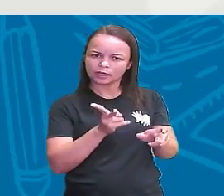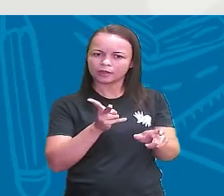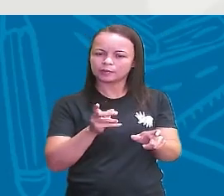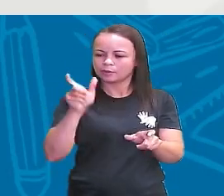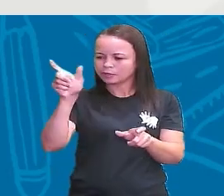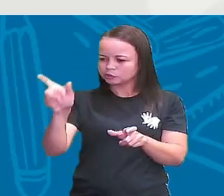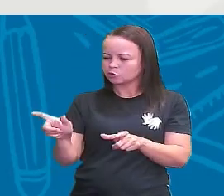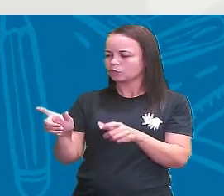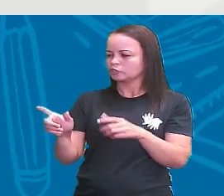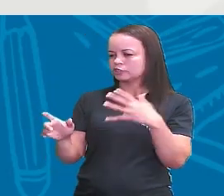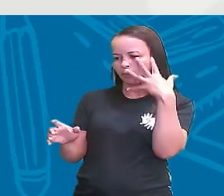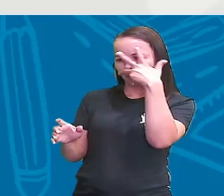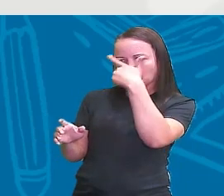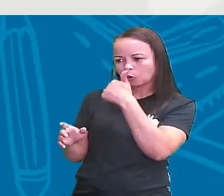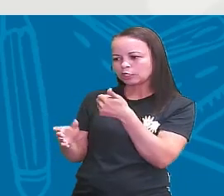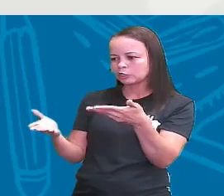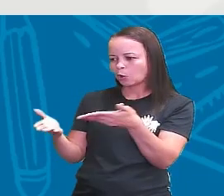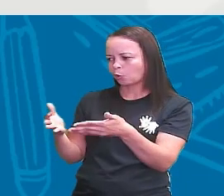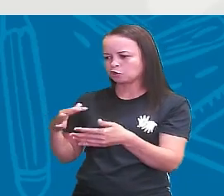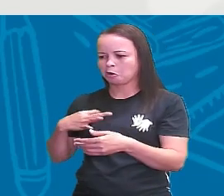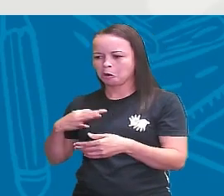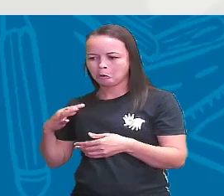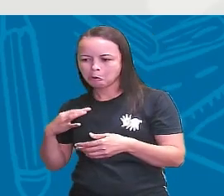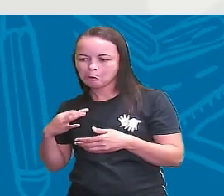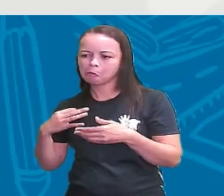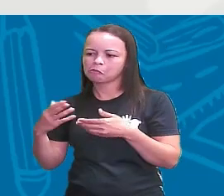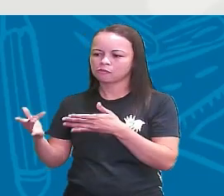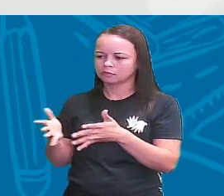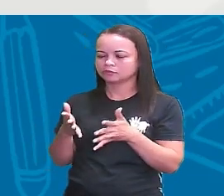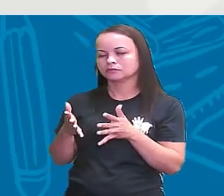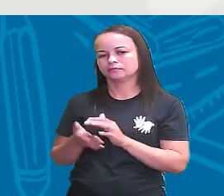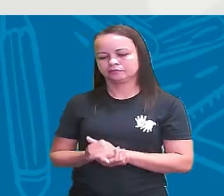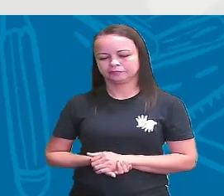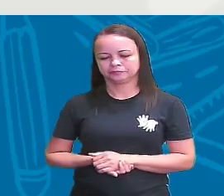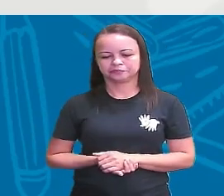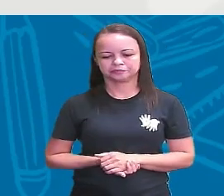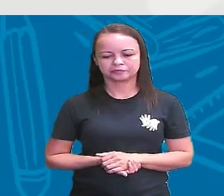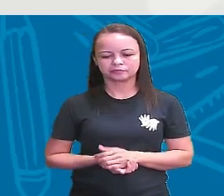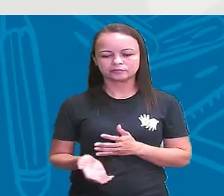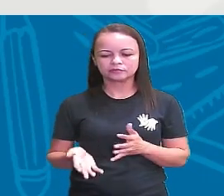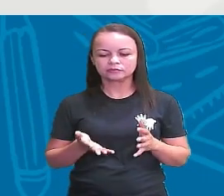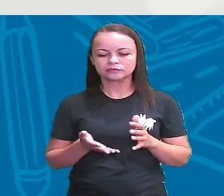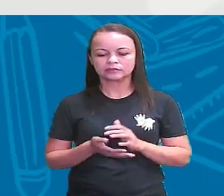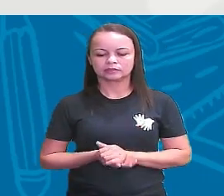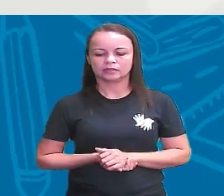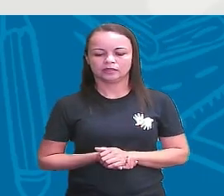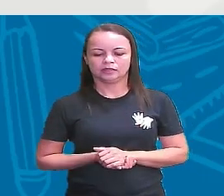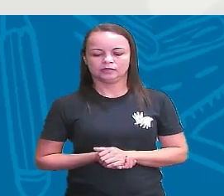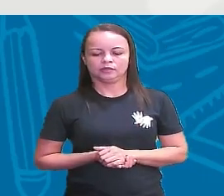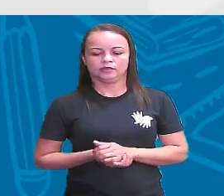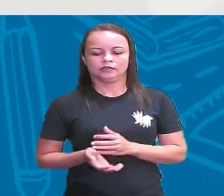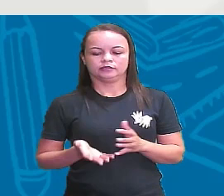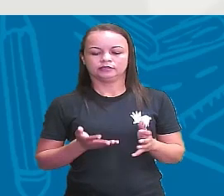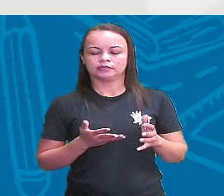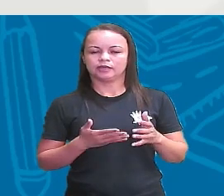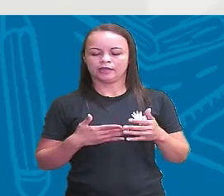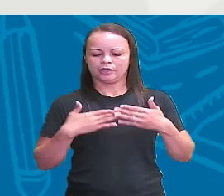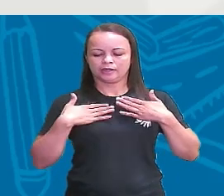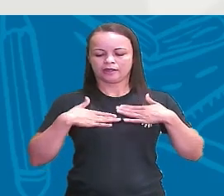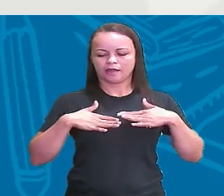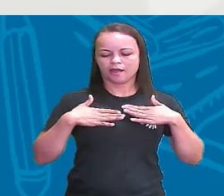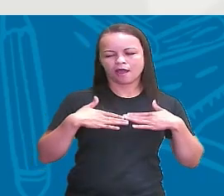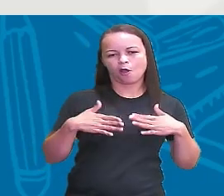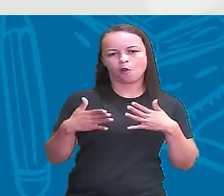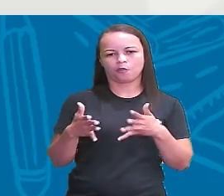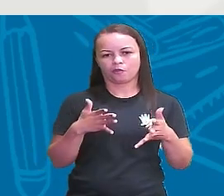Ser novo é diferente de estar novo. Ser tranquilo é